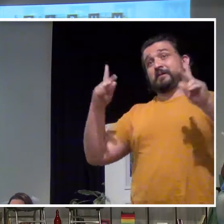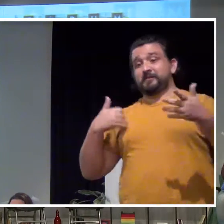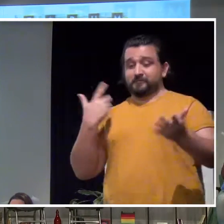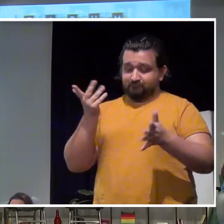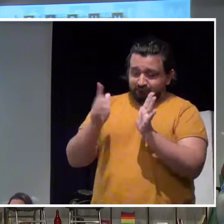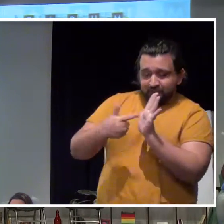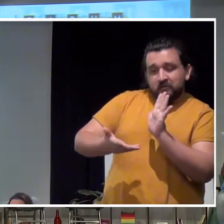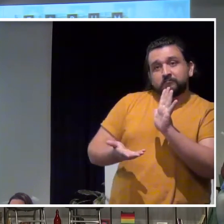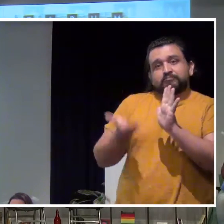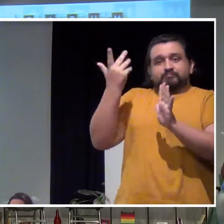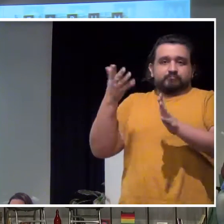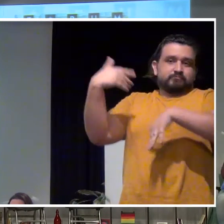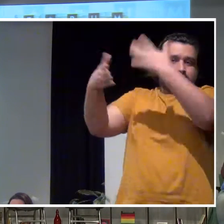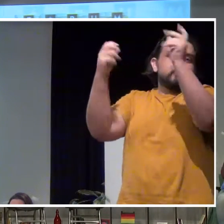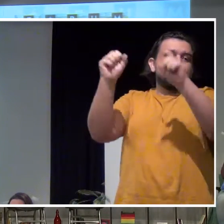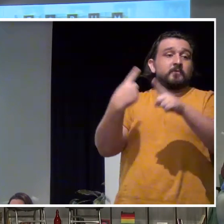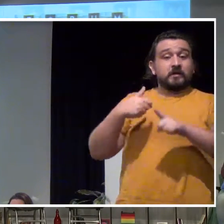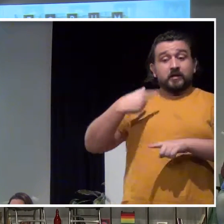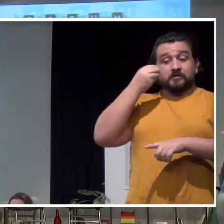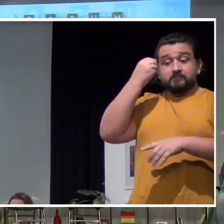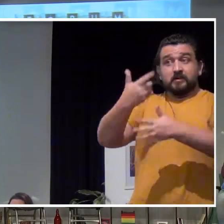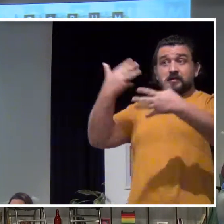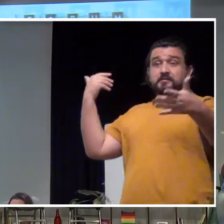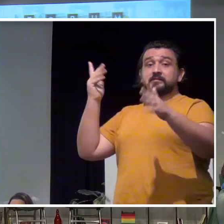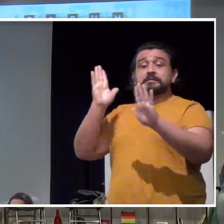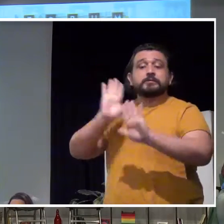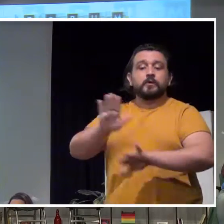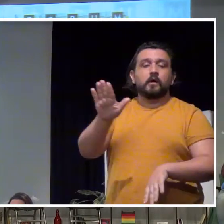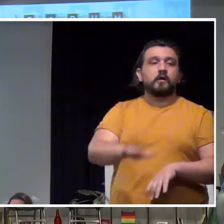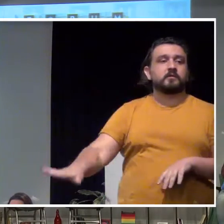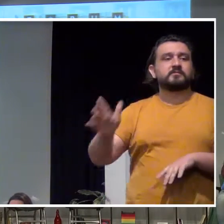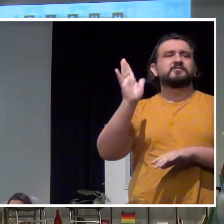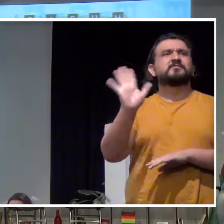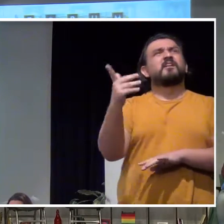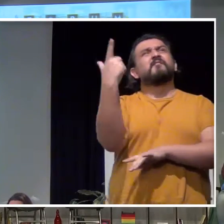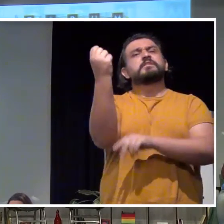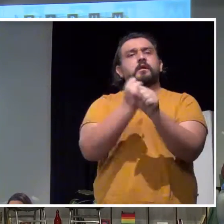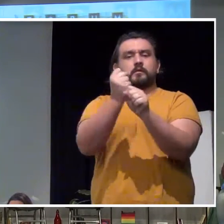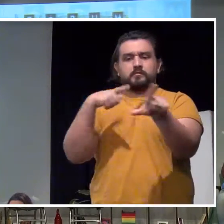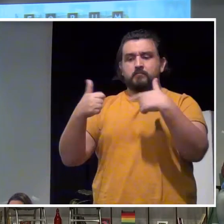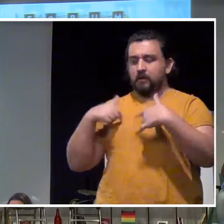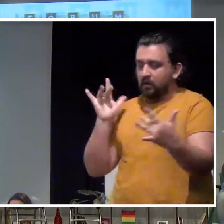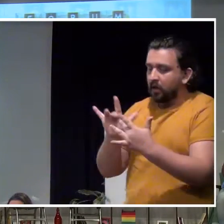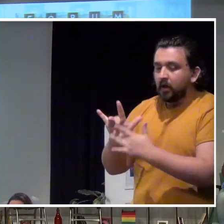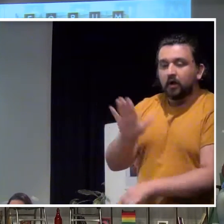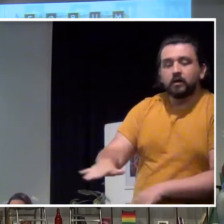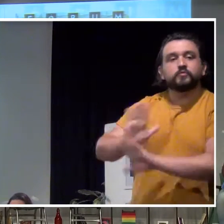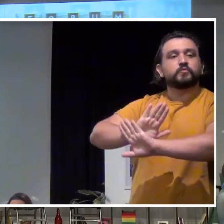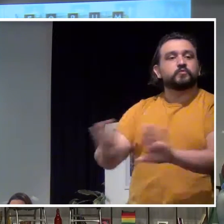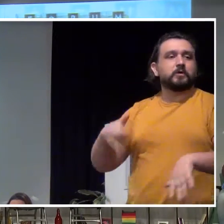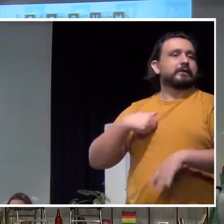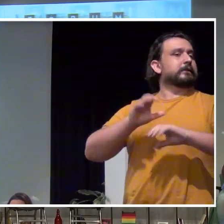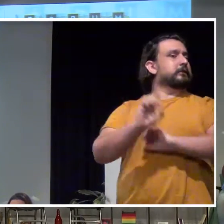na língua de sinais, porque a minha trajetória é com crianças. São 20 anos de magistério com criança. Não